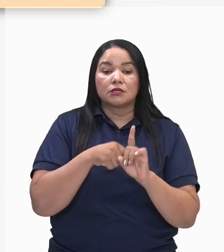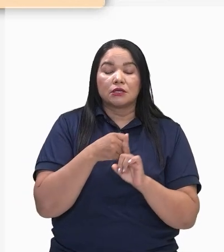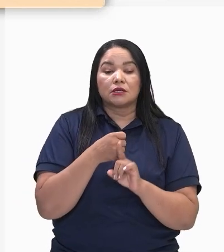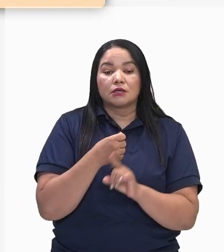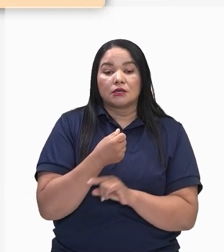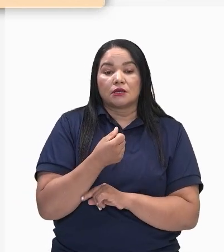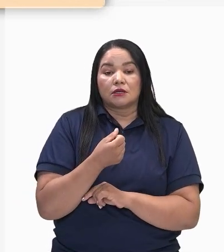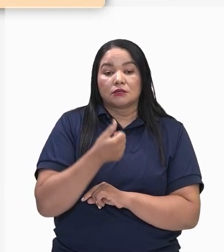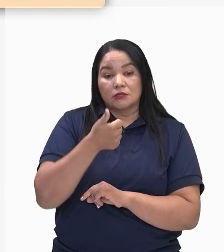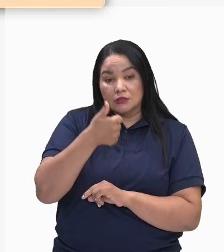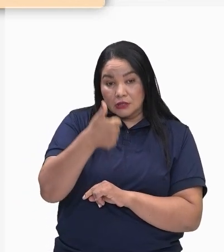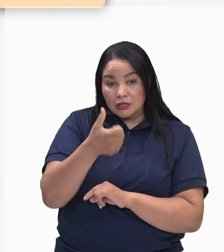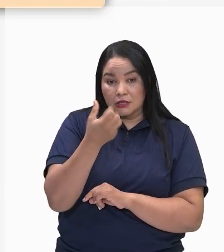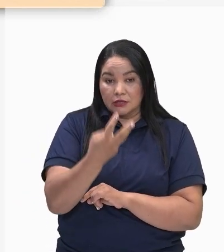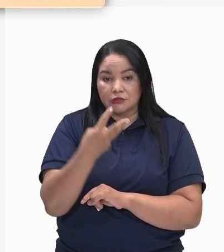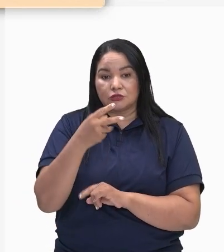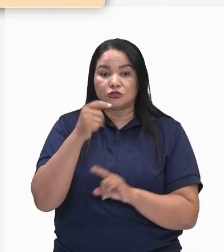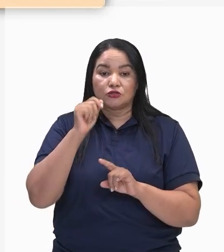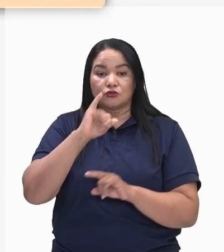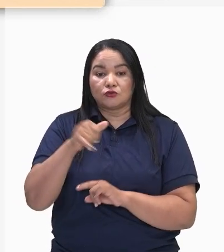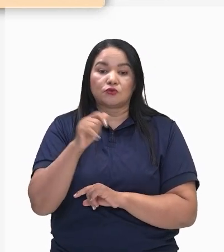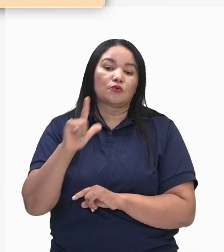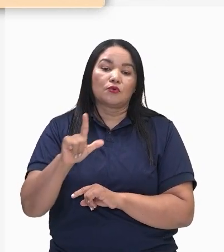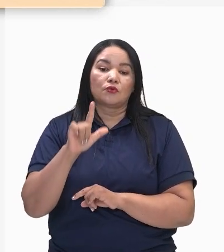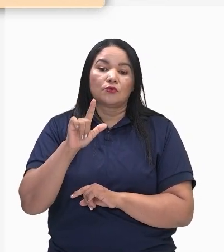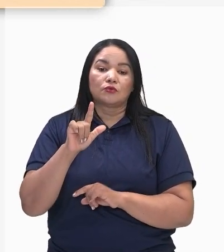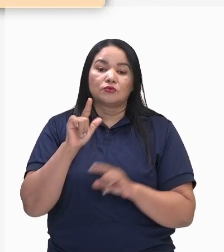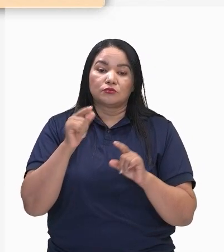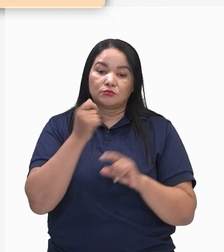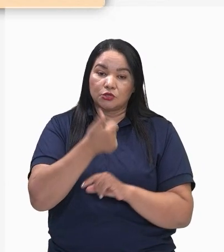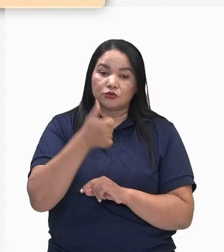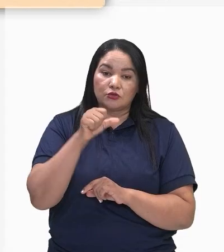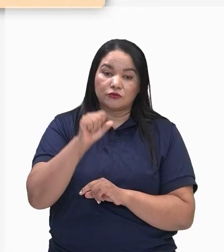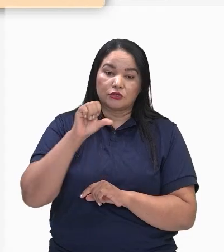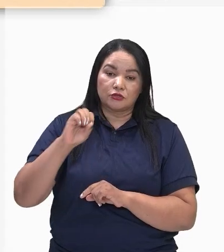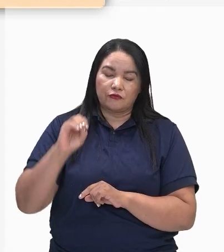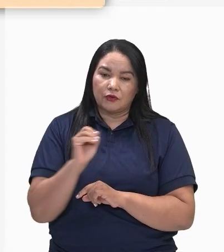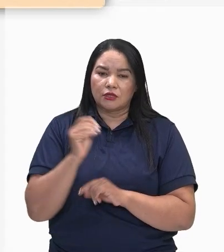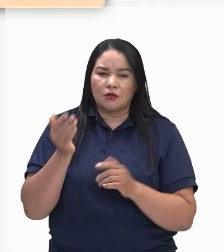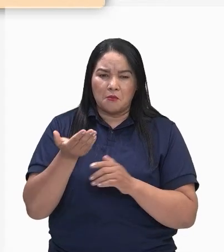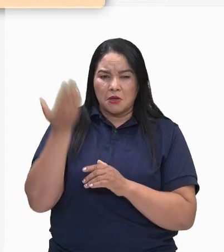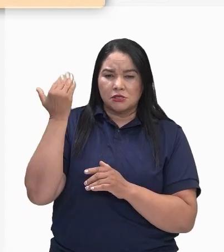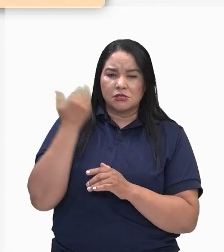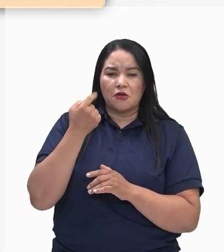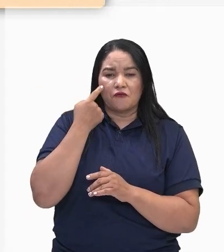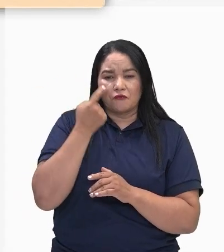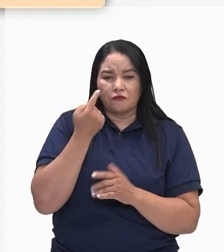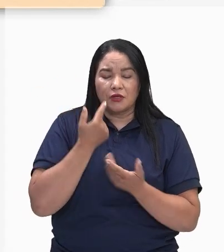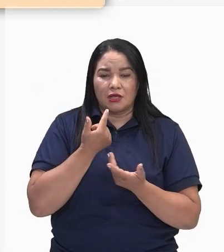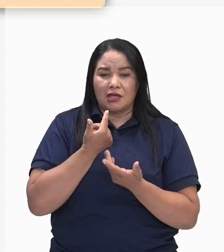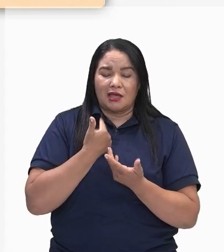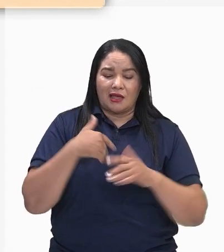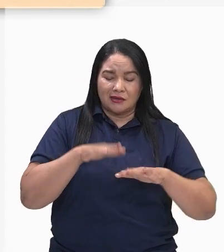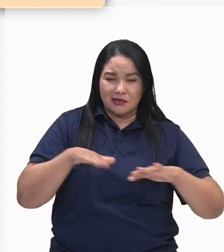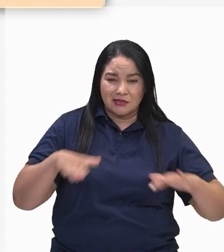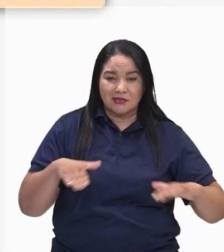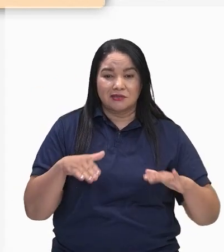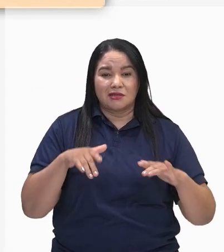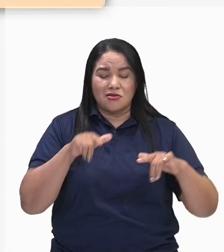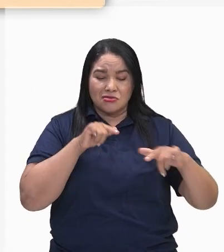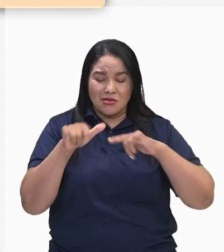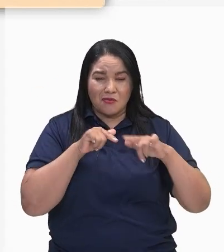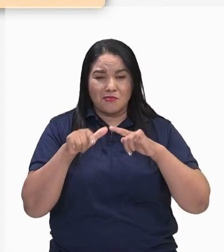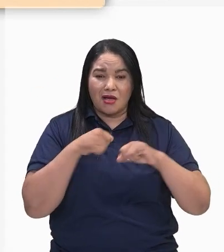1990. Antes disso, era muito comum a gente observar crianças sendo expostas, né, a realidades perigosas, como trabalhos